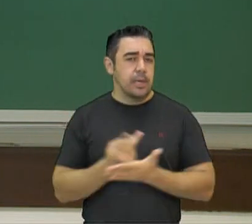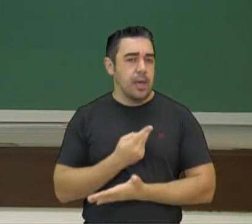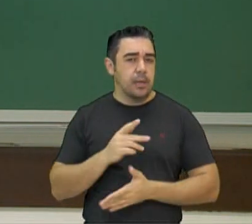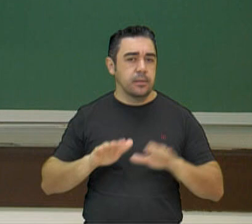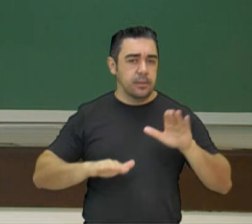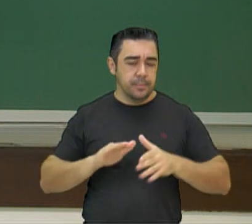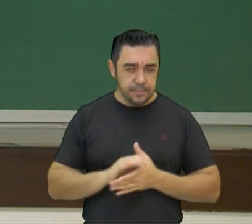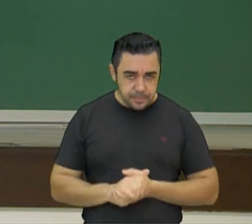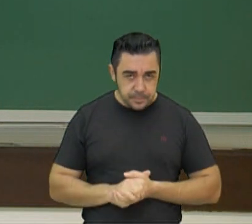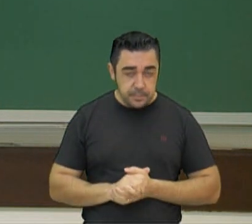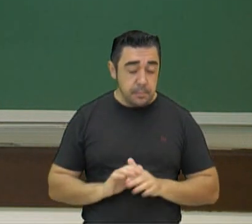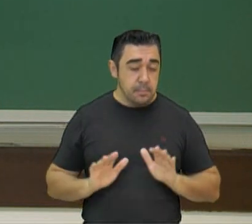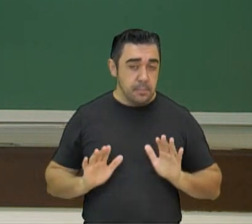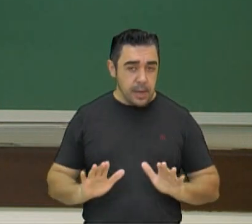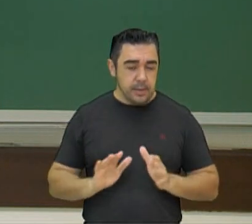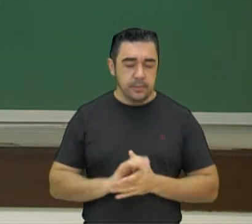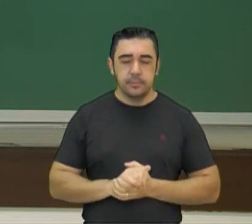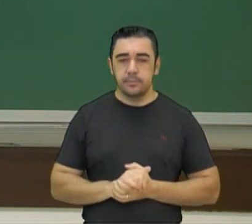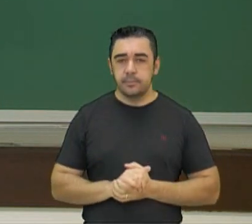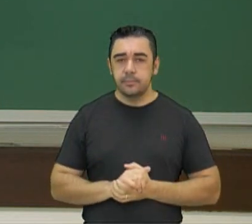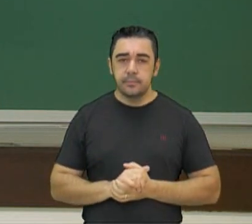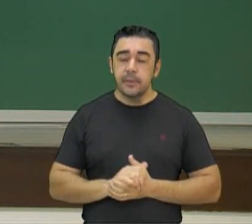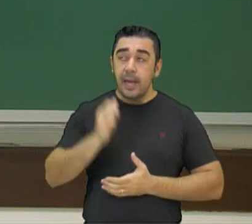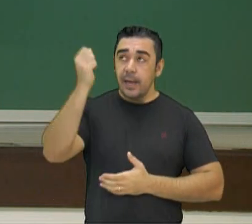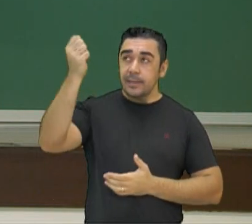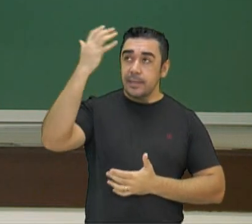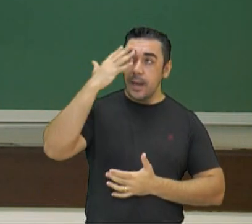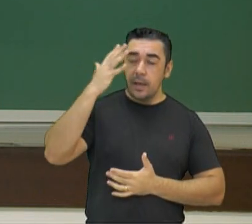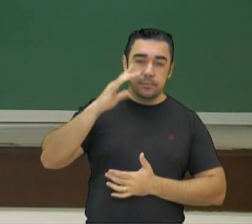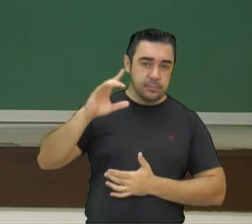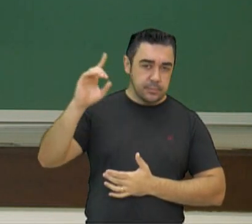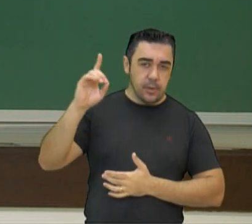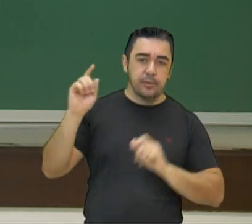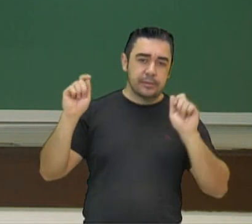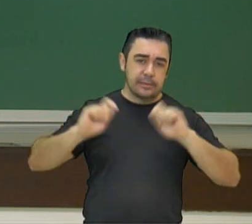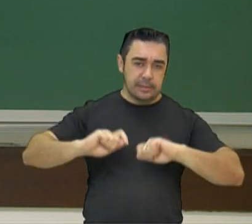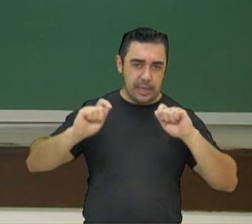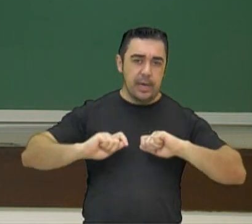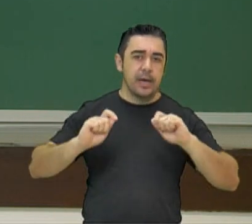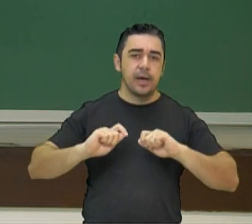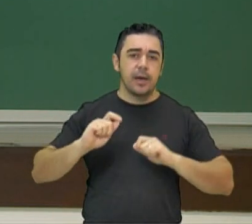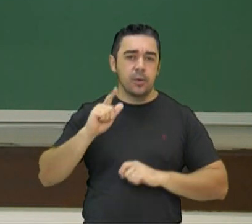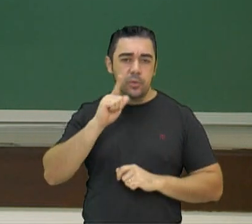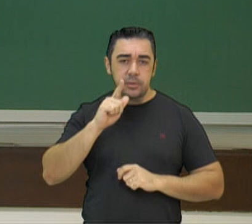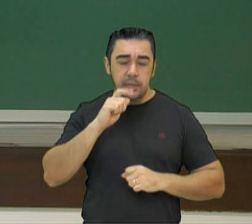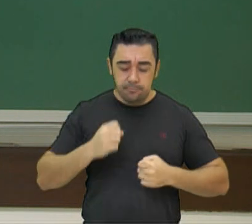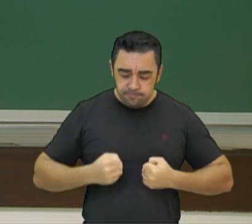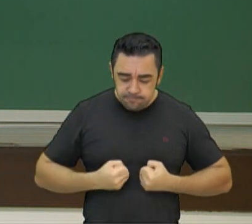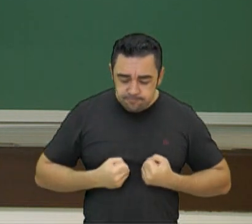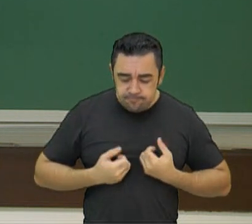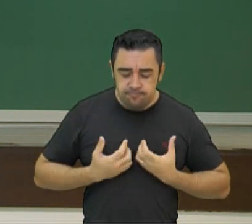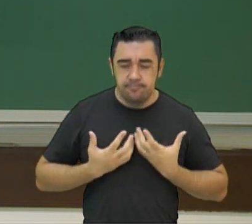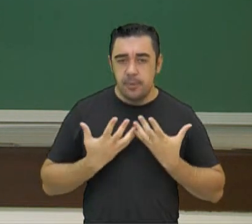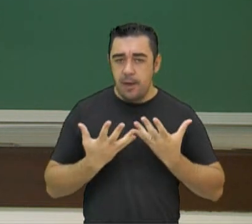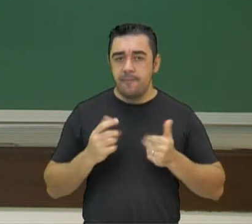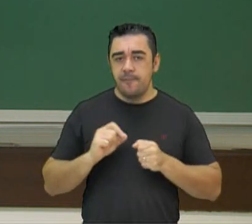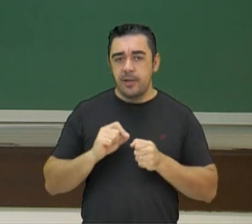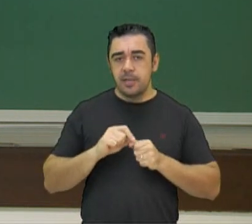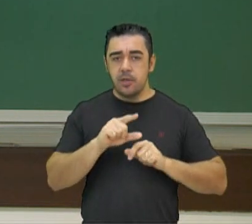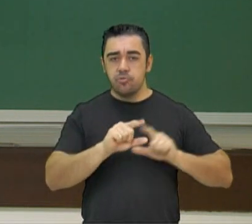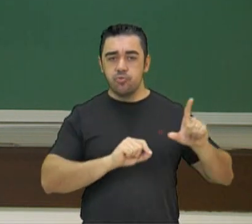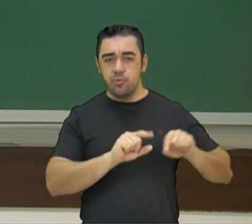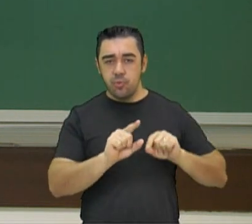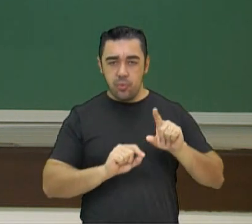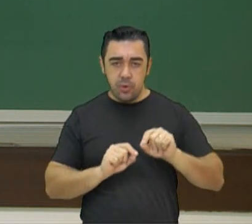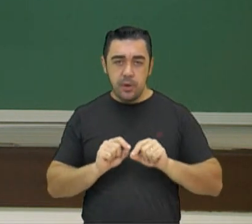erradas. Mas, pela graça divina, ele pode estar inspirado a fazer